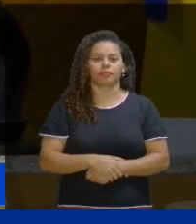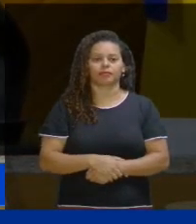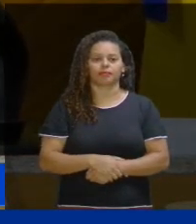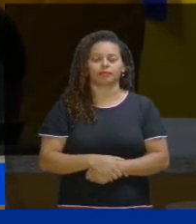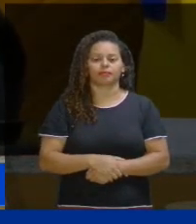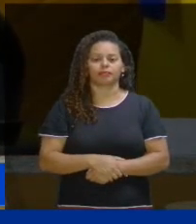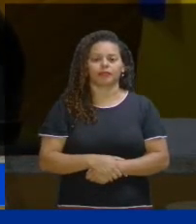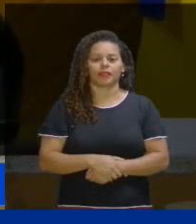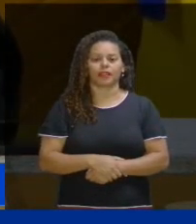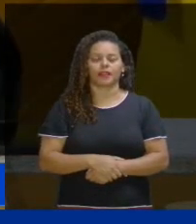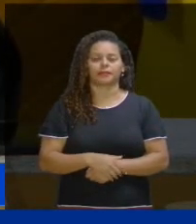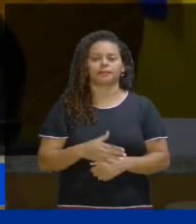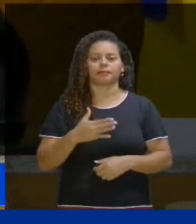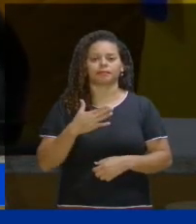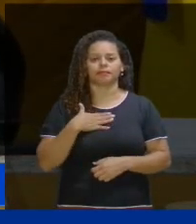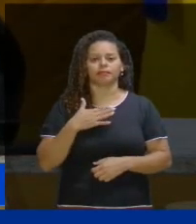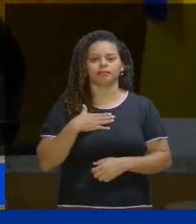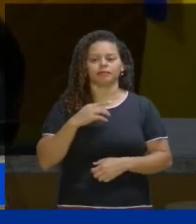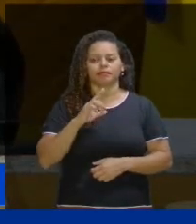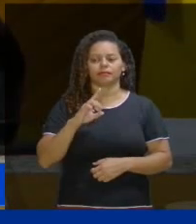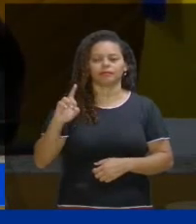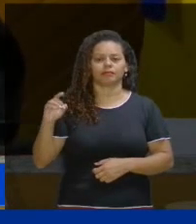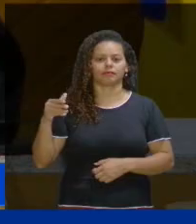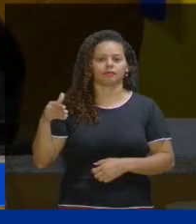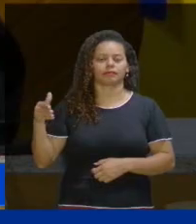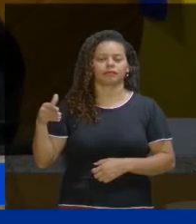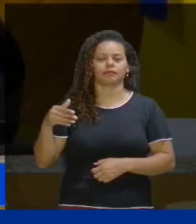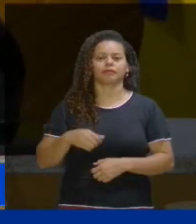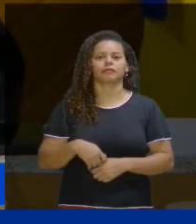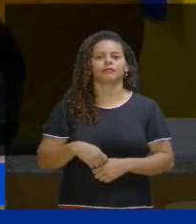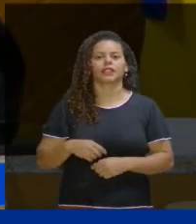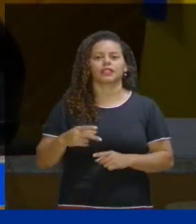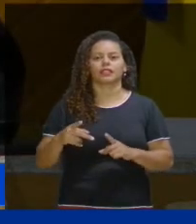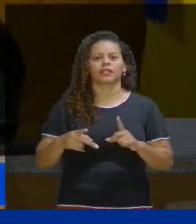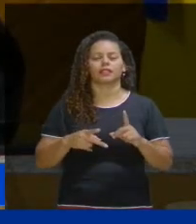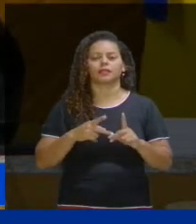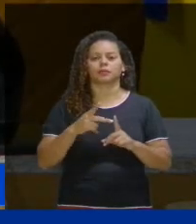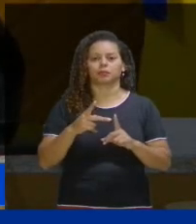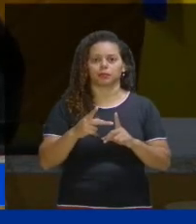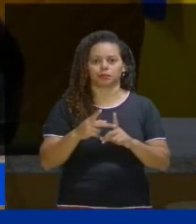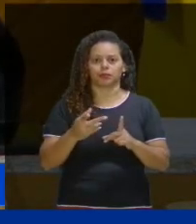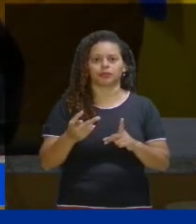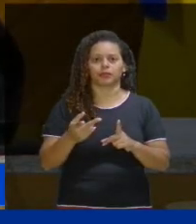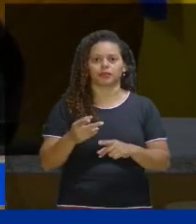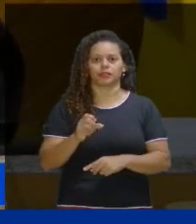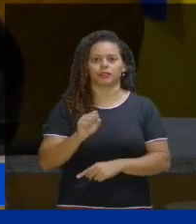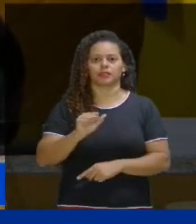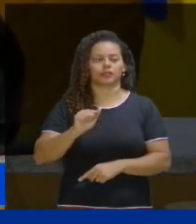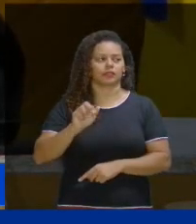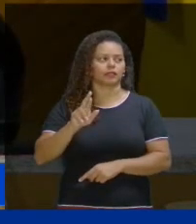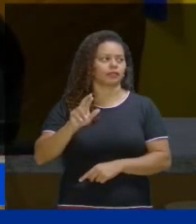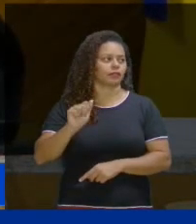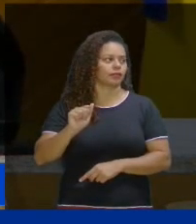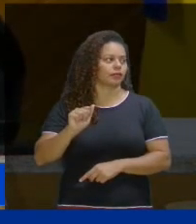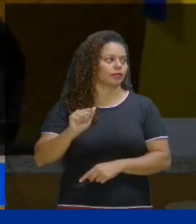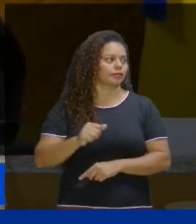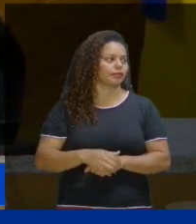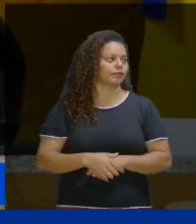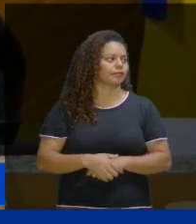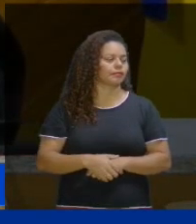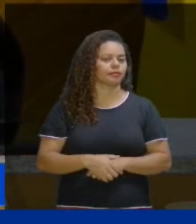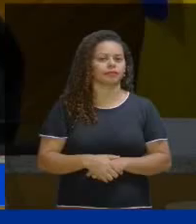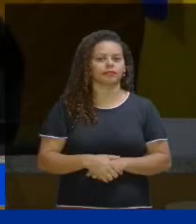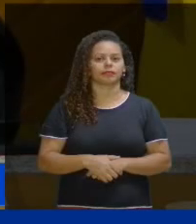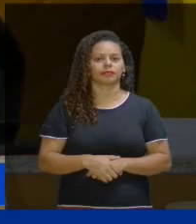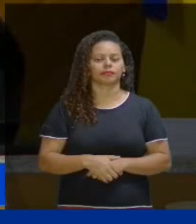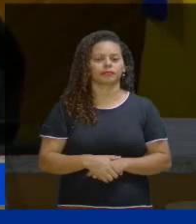direita está a Procuradora do Estado, Sra. Sara Cavalcante. Mais